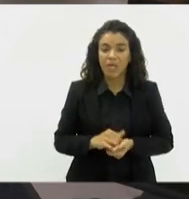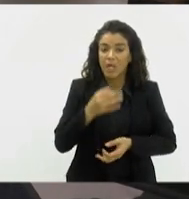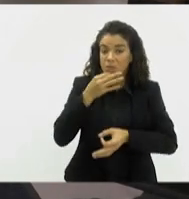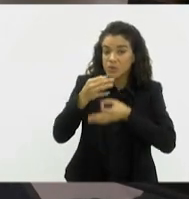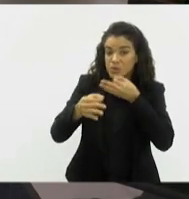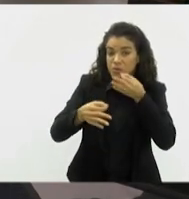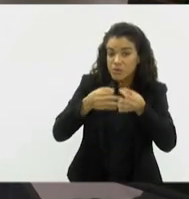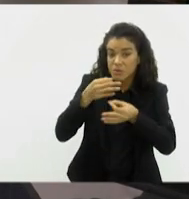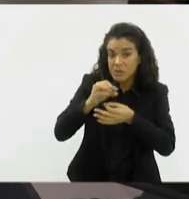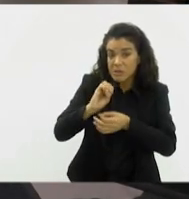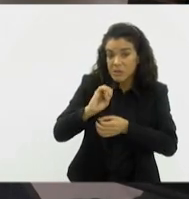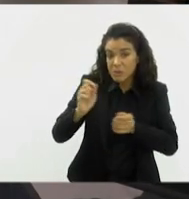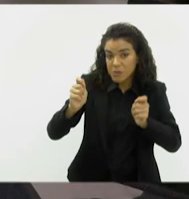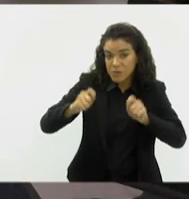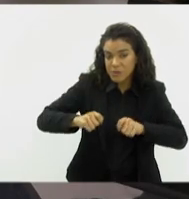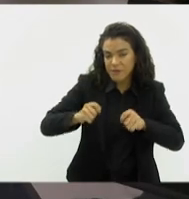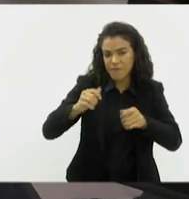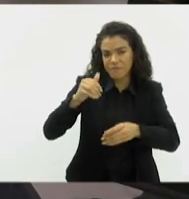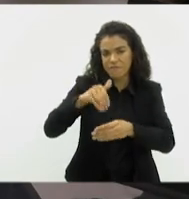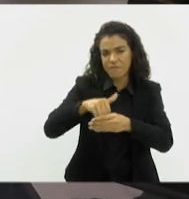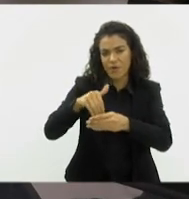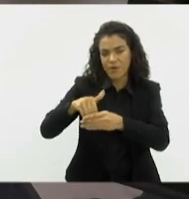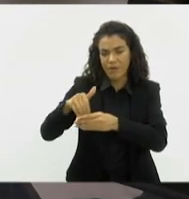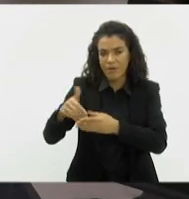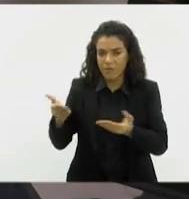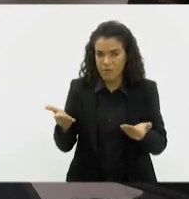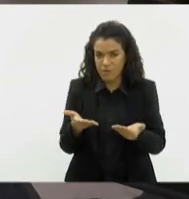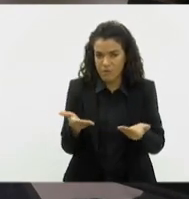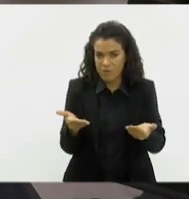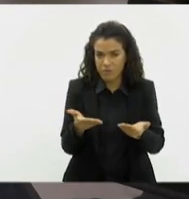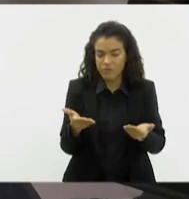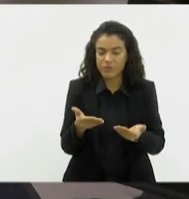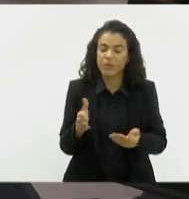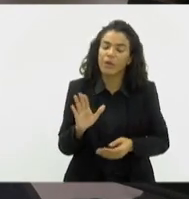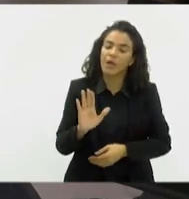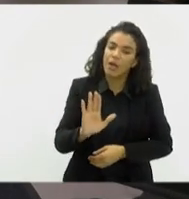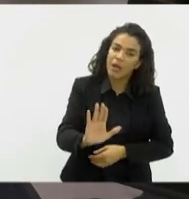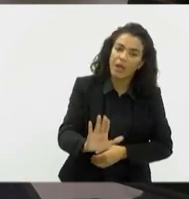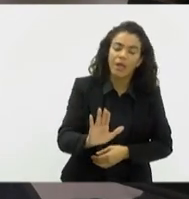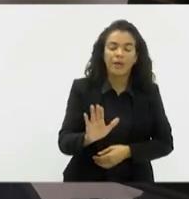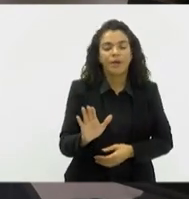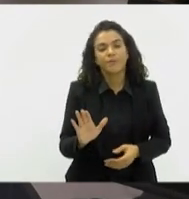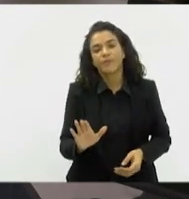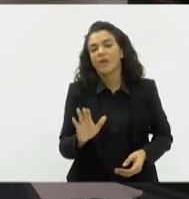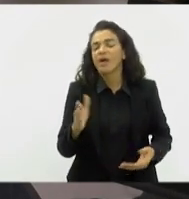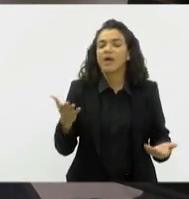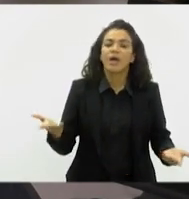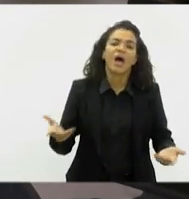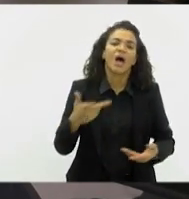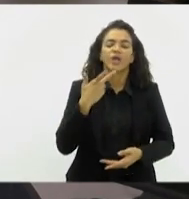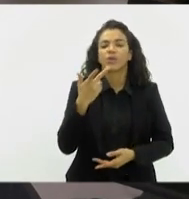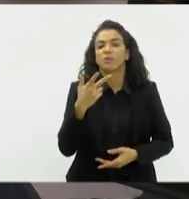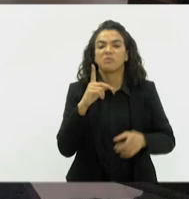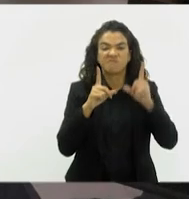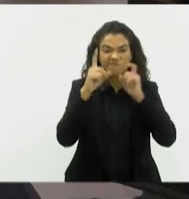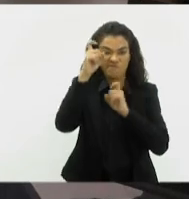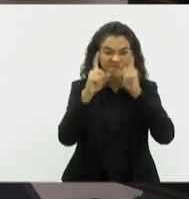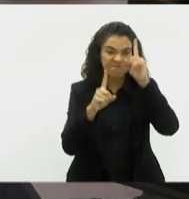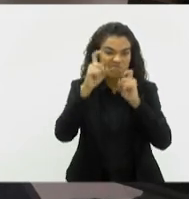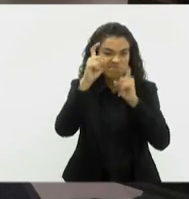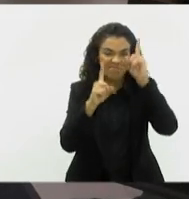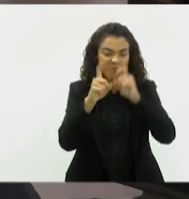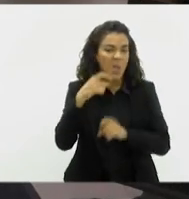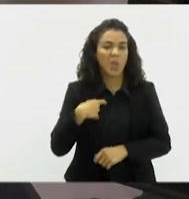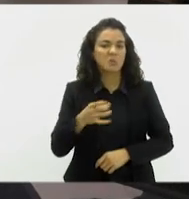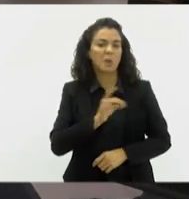Eu divido dessa sugestão. Acho que se for possível votar hoje, deputados... Deputada Dani, inclusive porque o mecanismo está... Está todo mundo fazendo caras e bocas. Presidente. Eu não